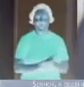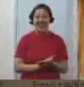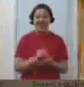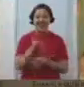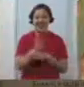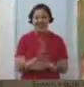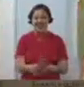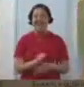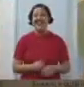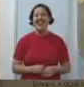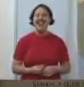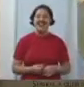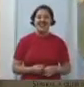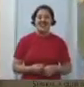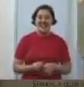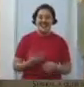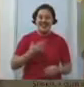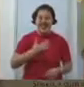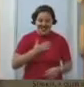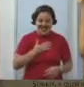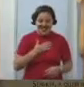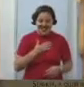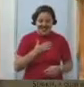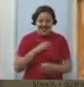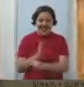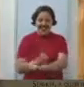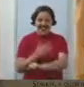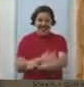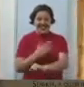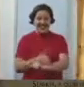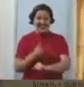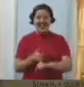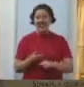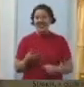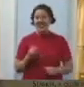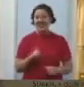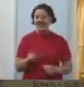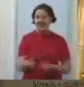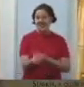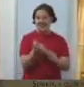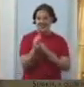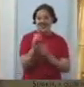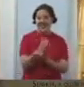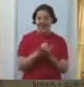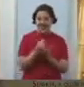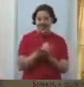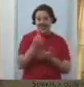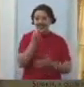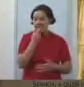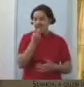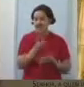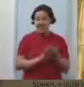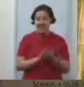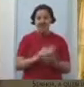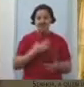que eu machuquei no focinho, nem metiolate, eu tô magoado com vocês.